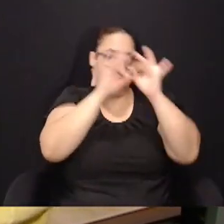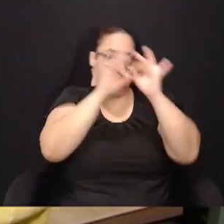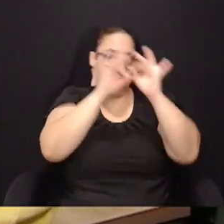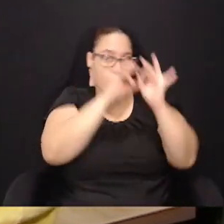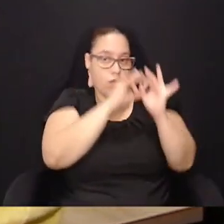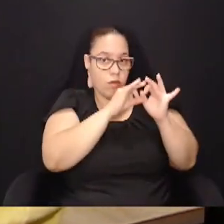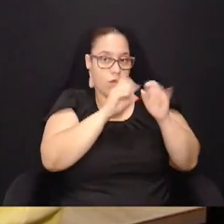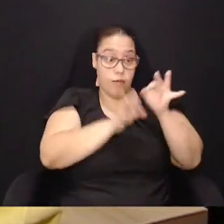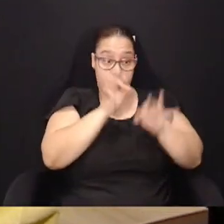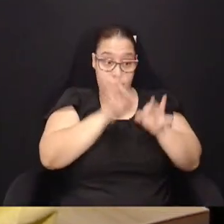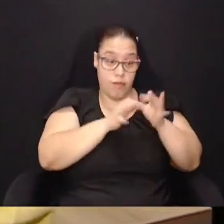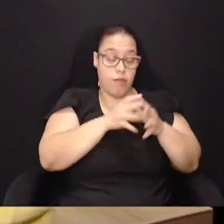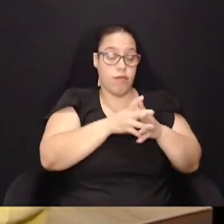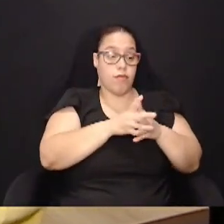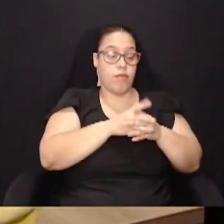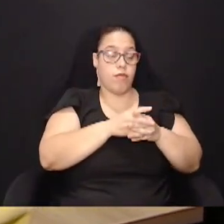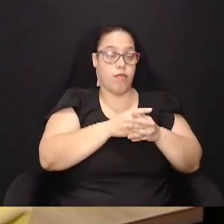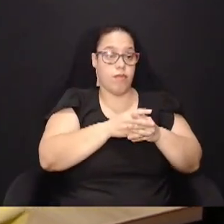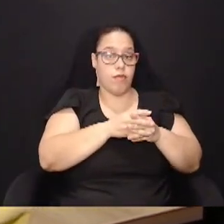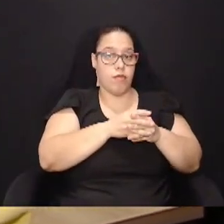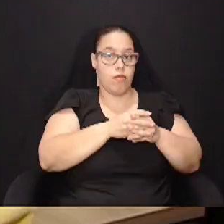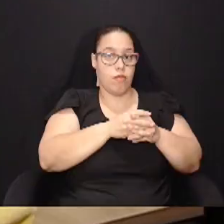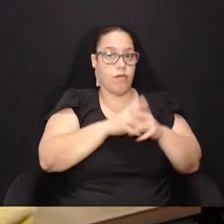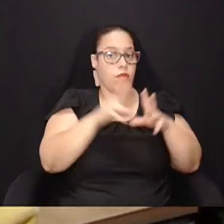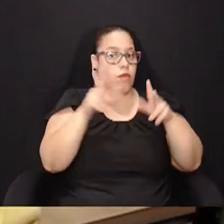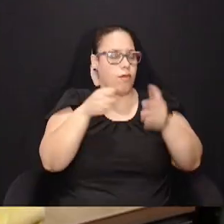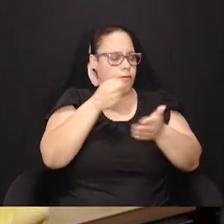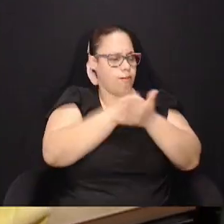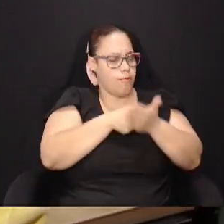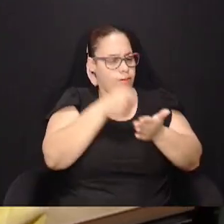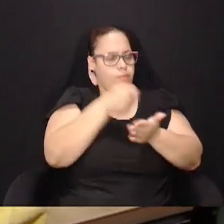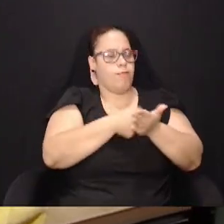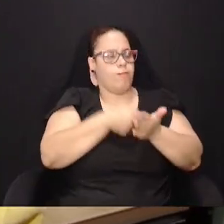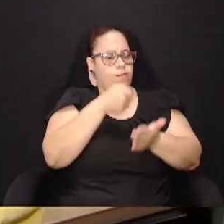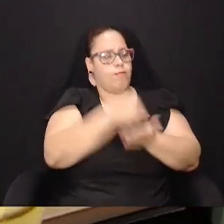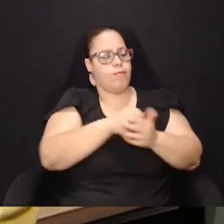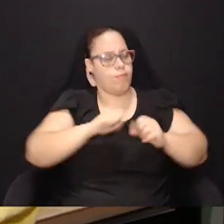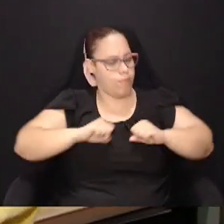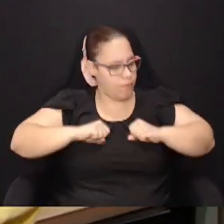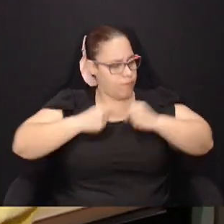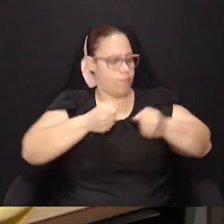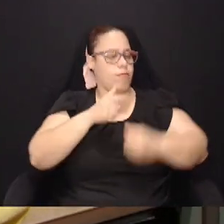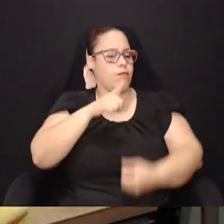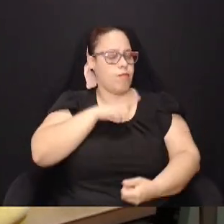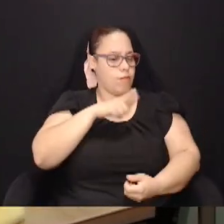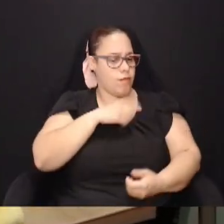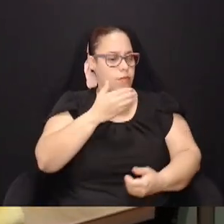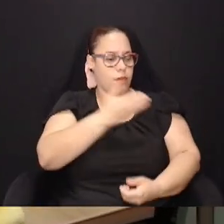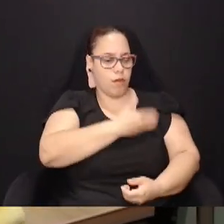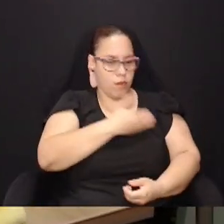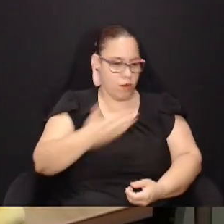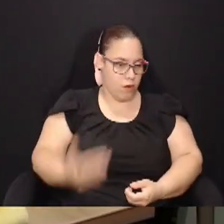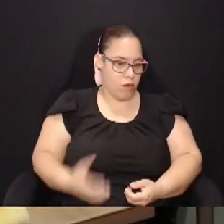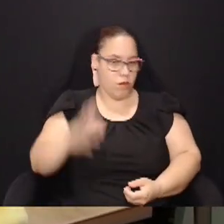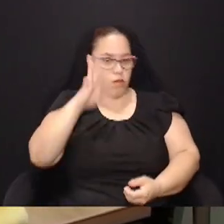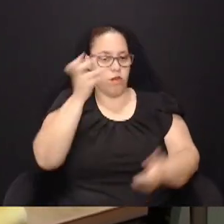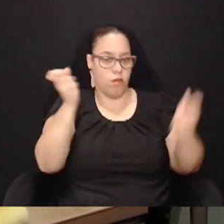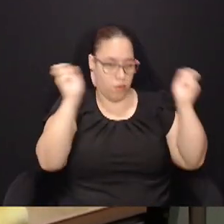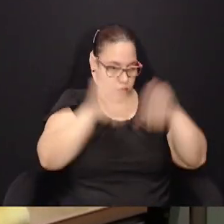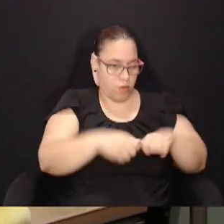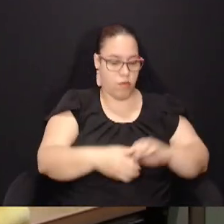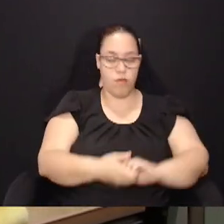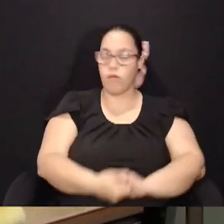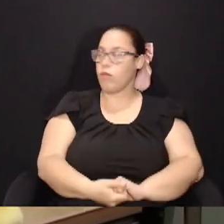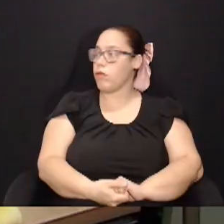Então, nós vamos estar todos empenhados aí para que tenhamos público, para que ocorra tudo da melhor forma possível.